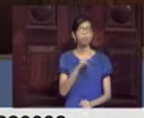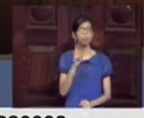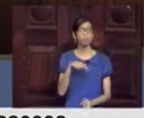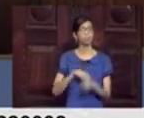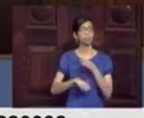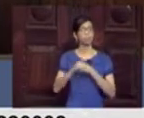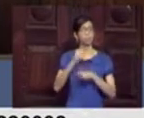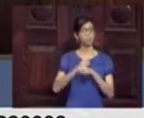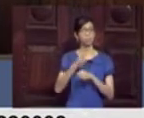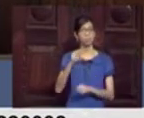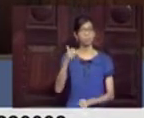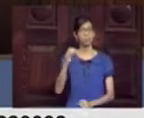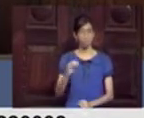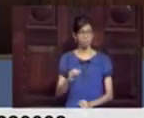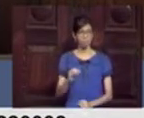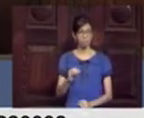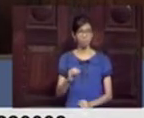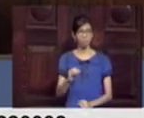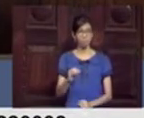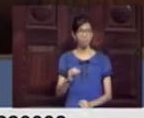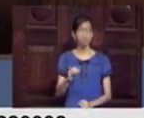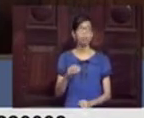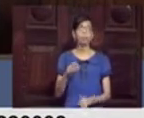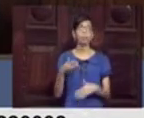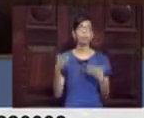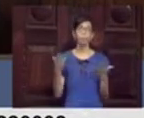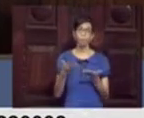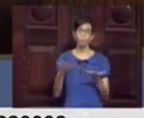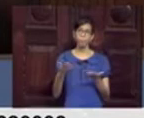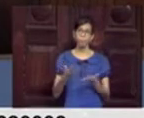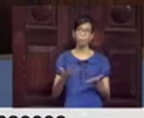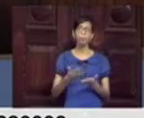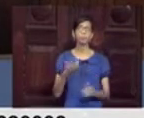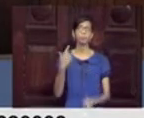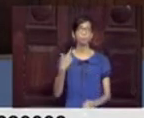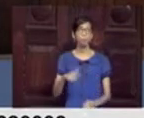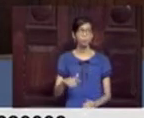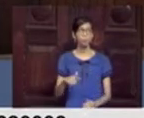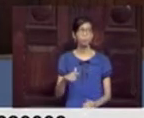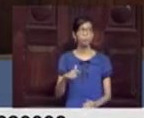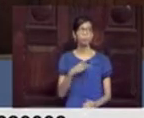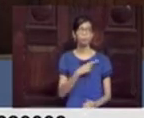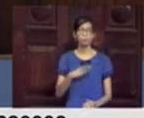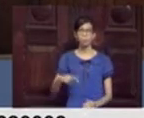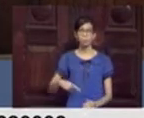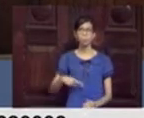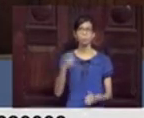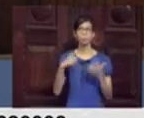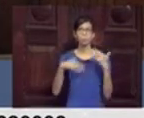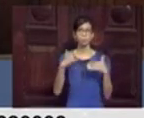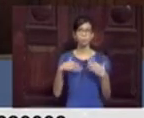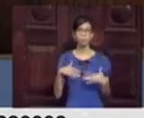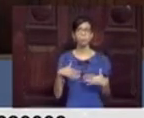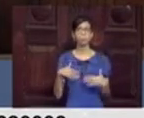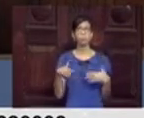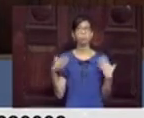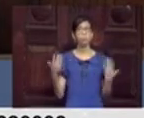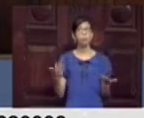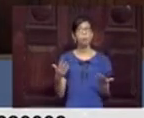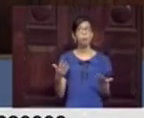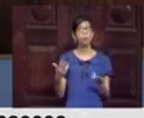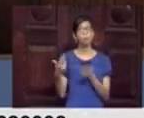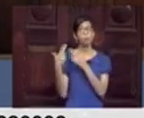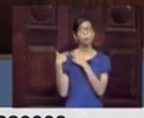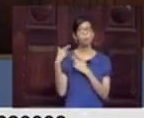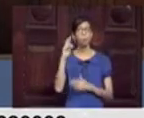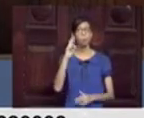2010. É exatamente a mesma coisa que hoje a leva ao presídio feminino de Bangu. Então tem